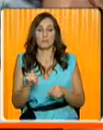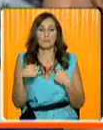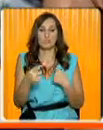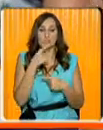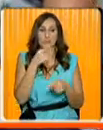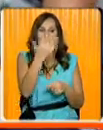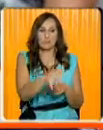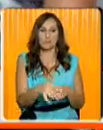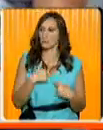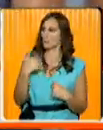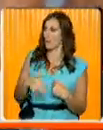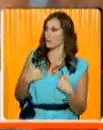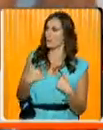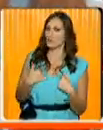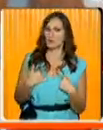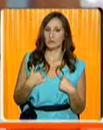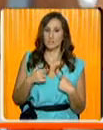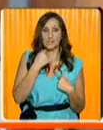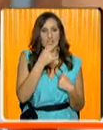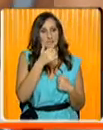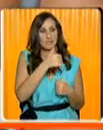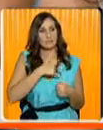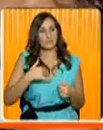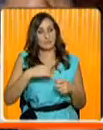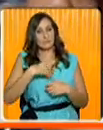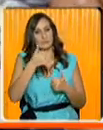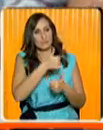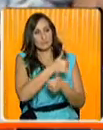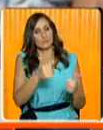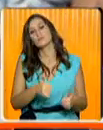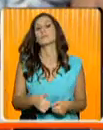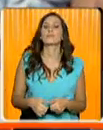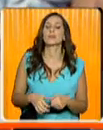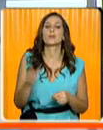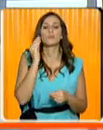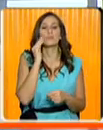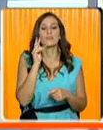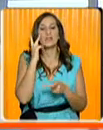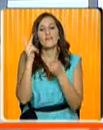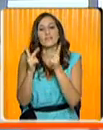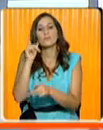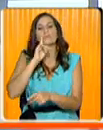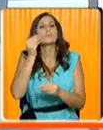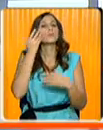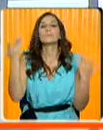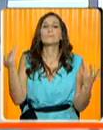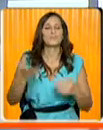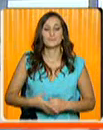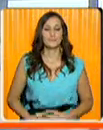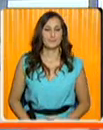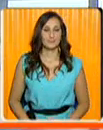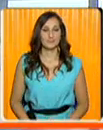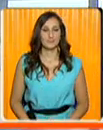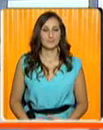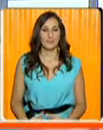começa-me a dizer, não, estás mal, eu estou mal. Oh, mulher, já te disse, estás bem. É o stress, pronto. É o stress. Como é que vocês analisam uma mulher?